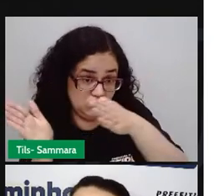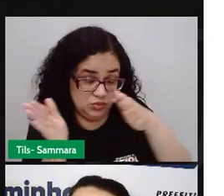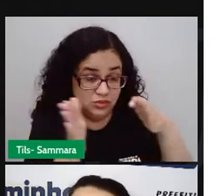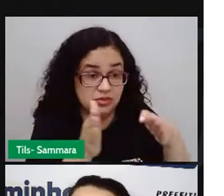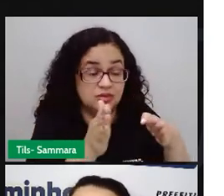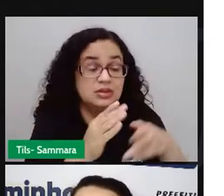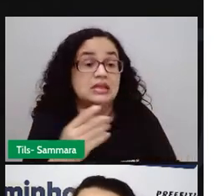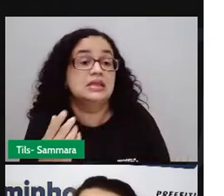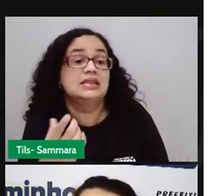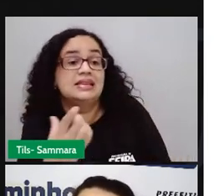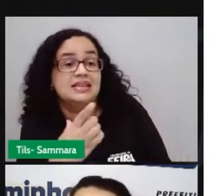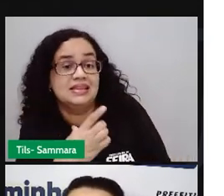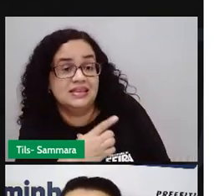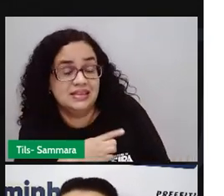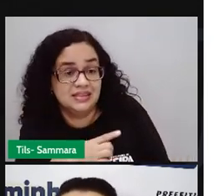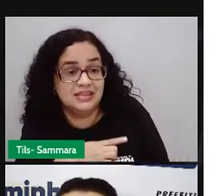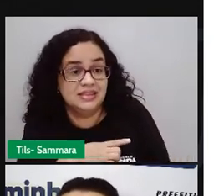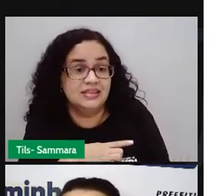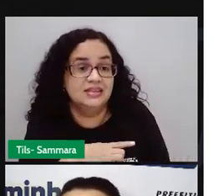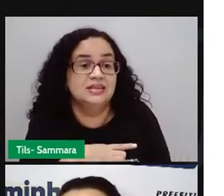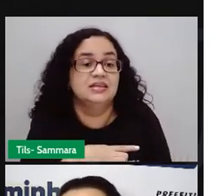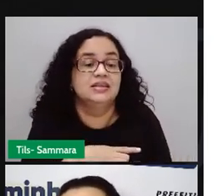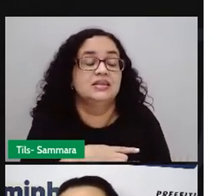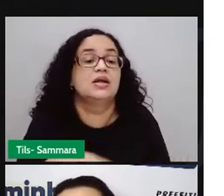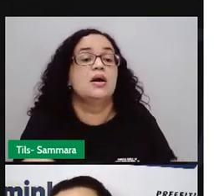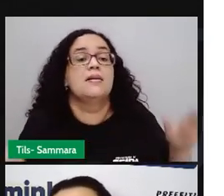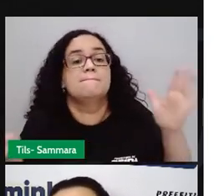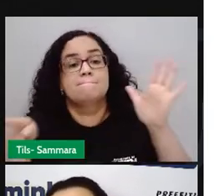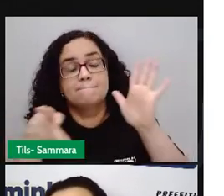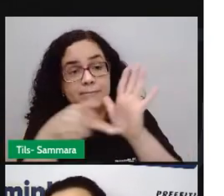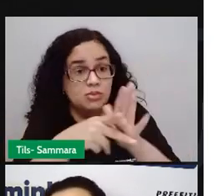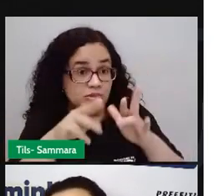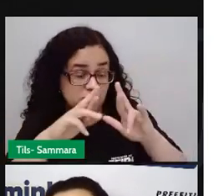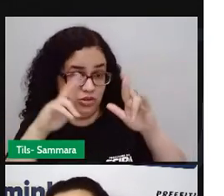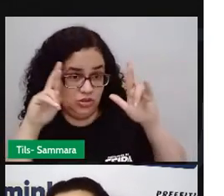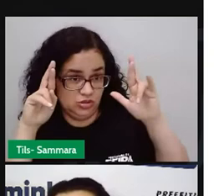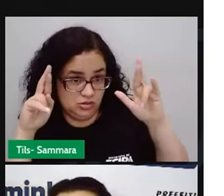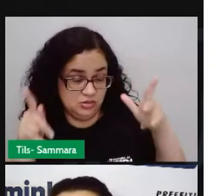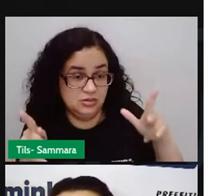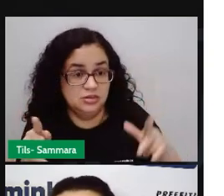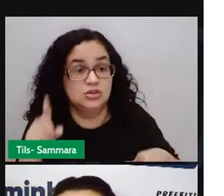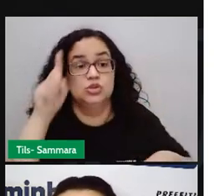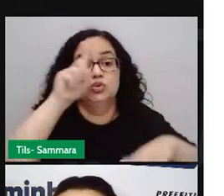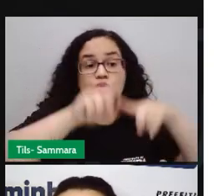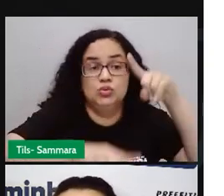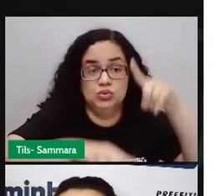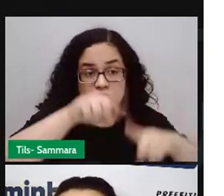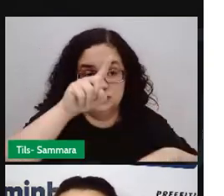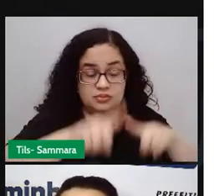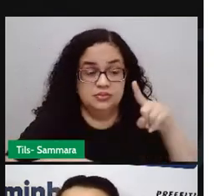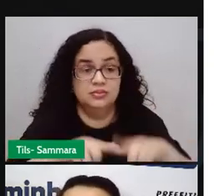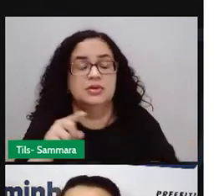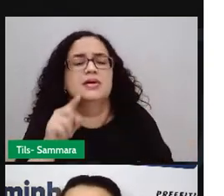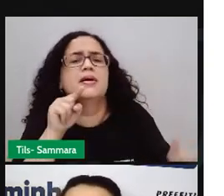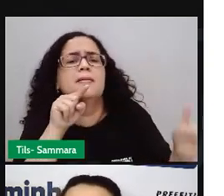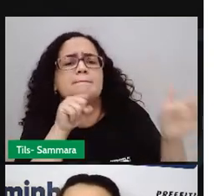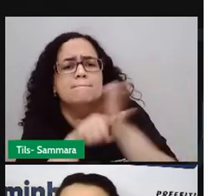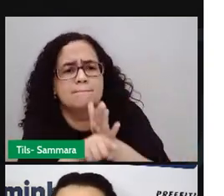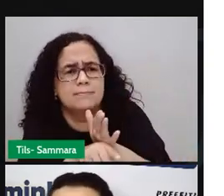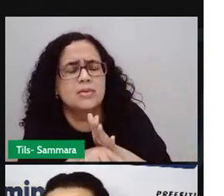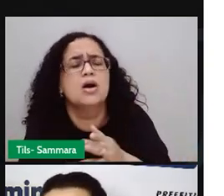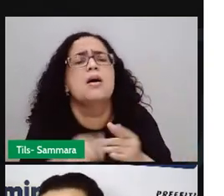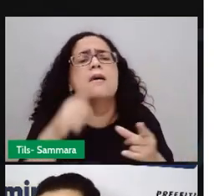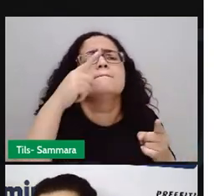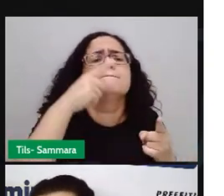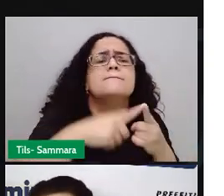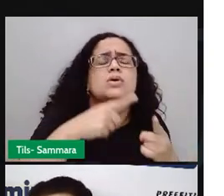nós constatarmos aí a existência de propriedades diferentes entre os materiais. A pergunta é, por